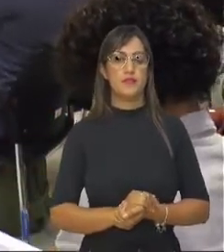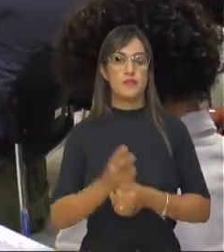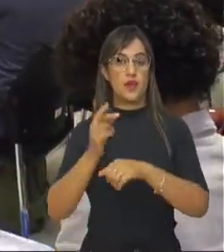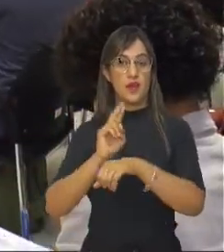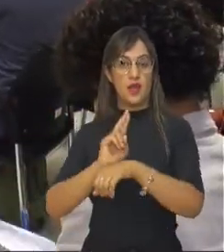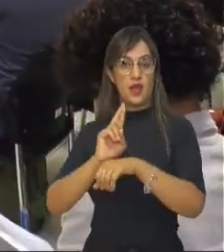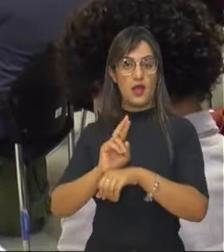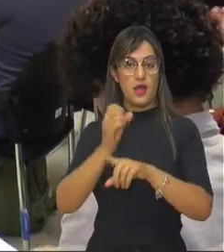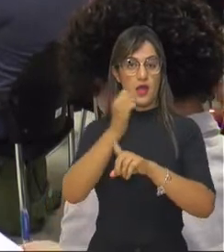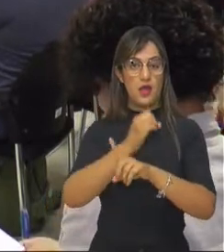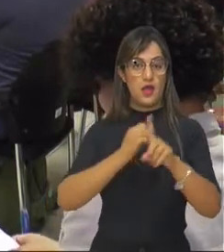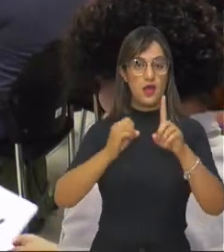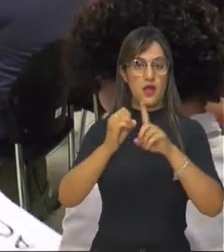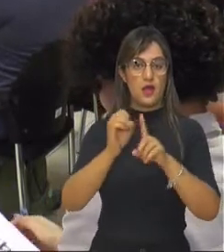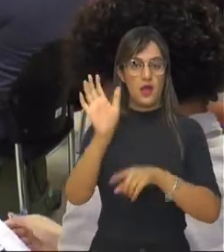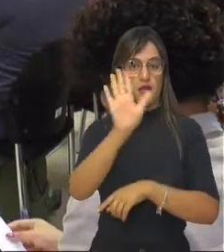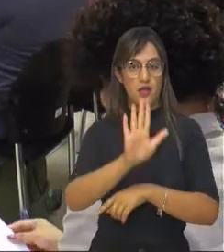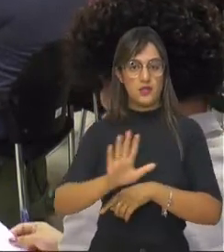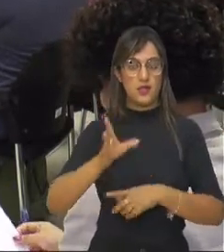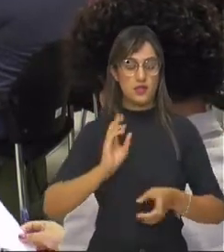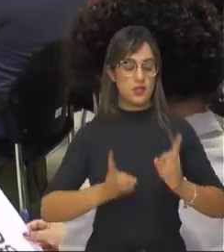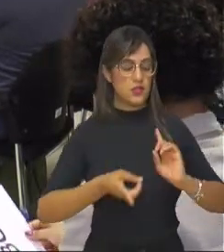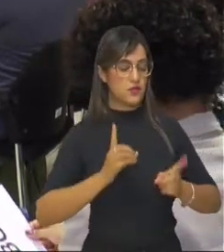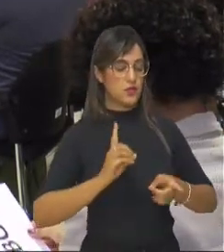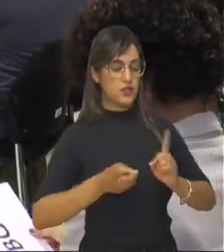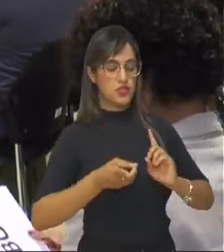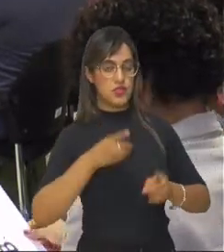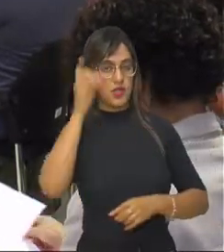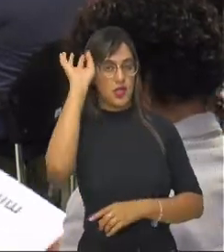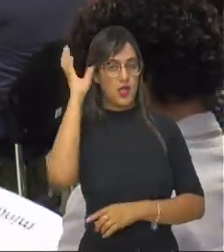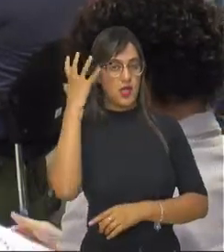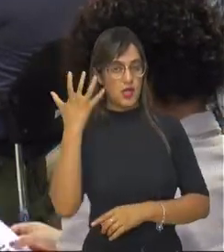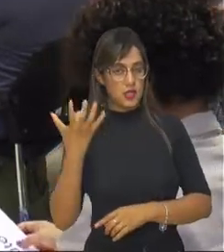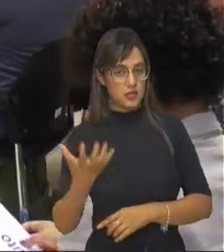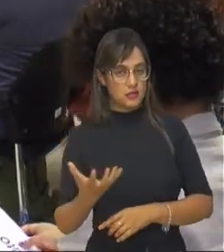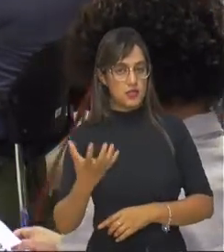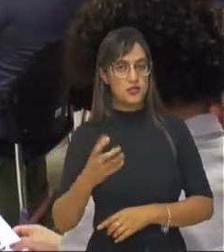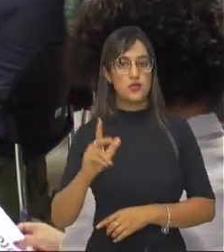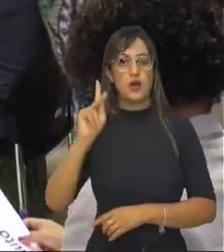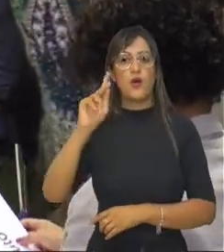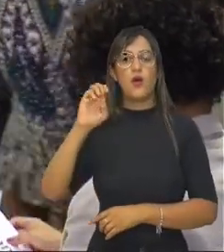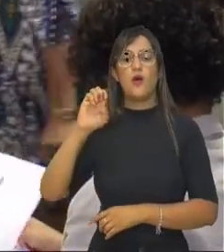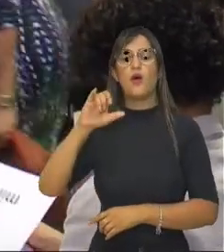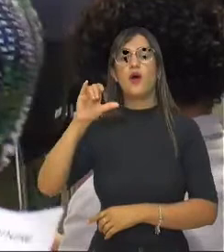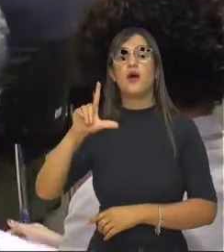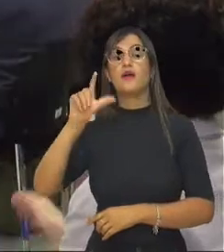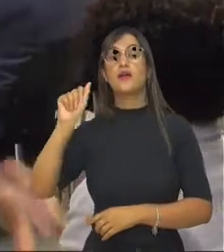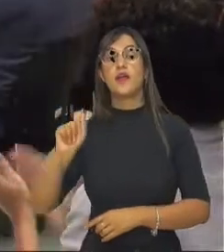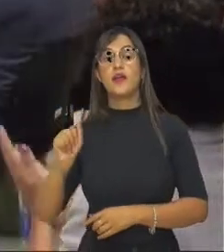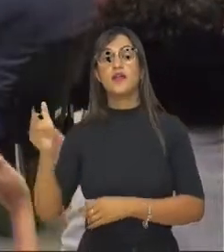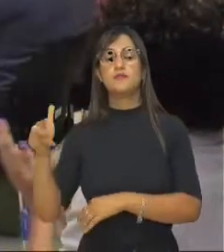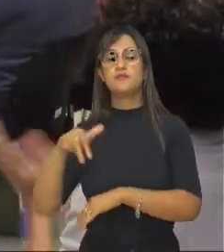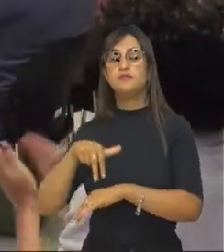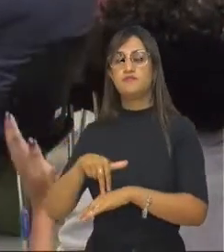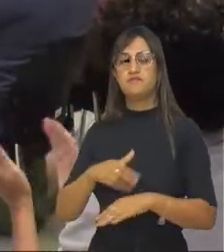Representando a Associação Nacional de Travestis e Transsexuais, ANTRA, Keila Simpson.